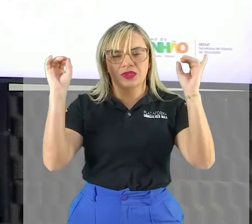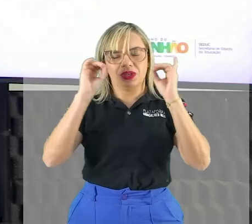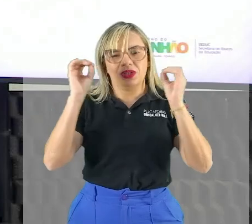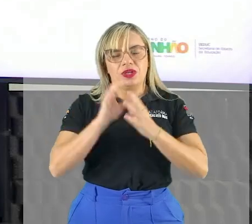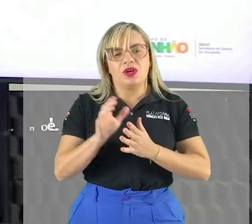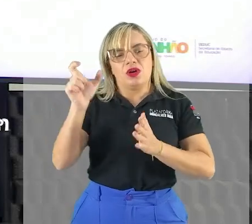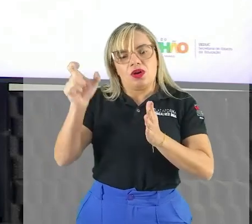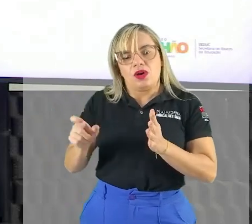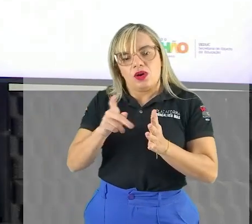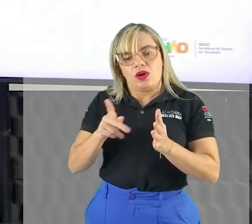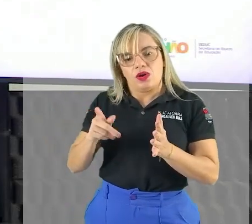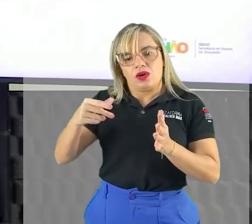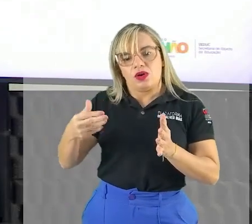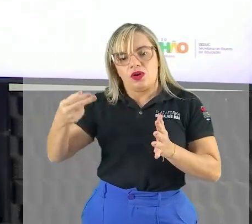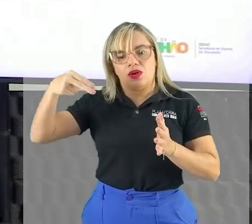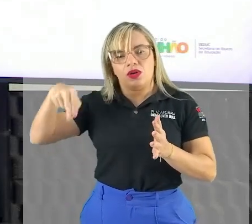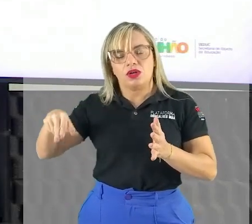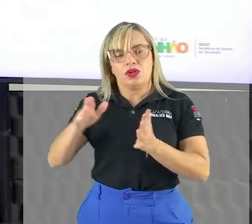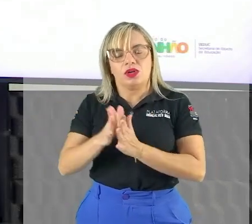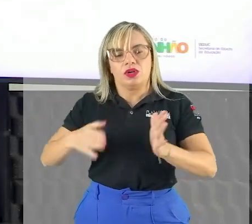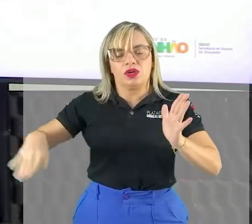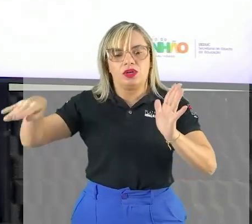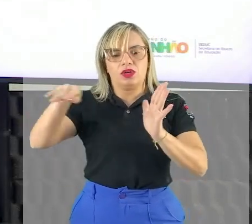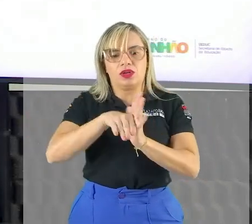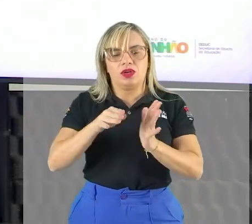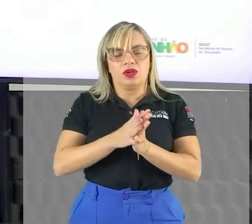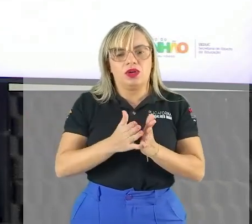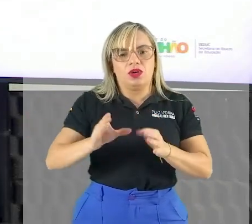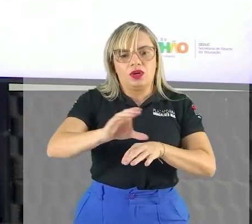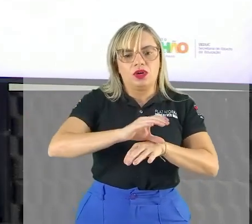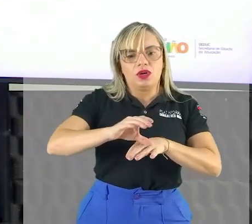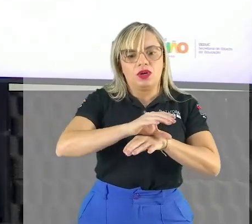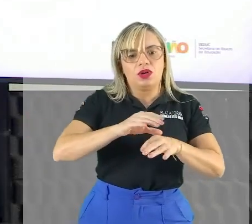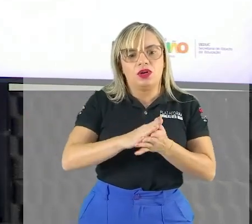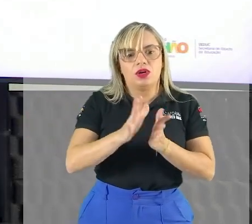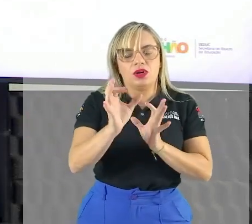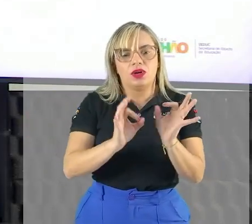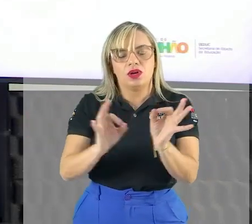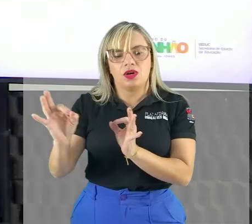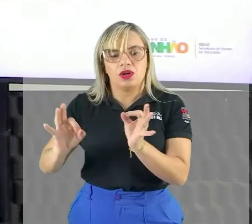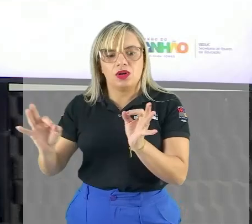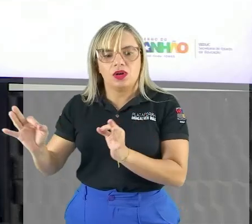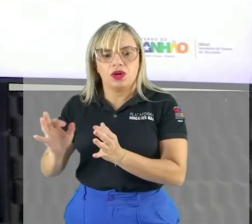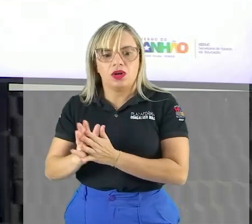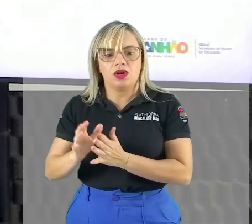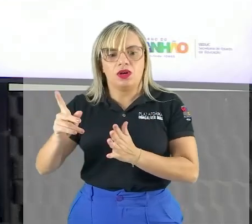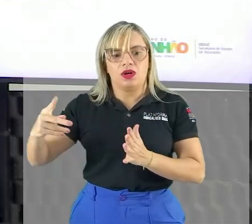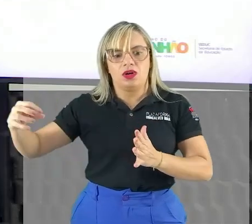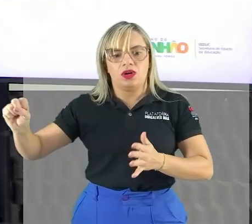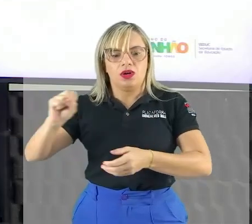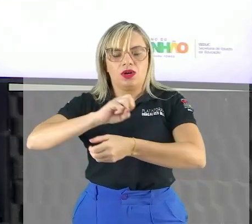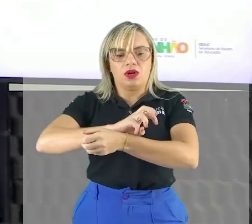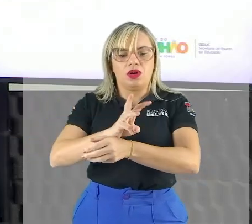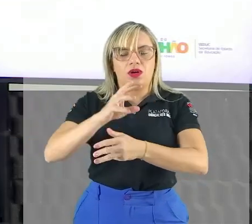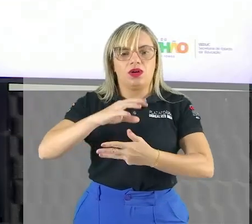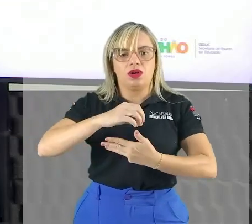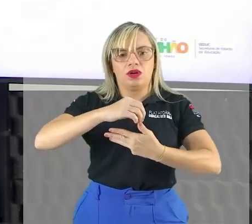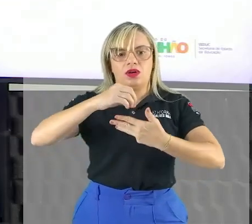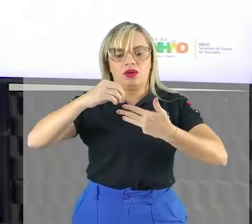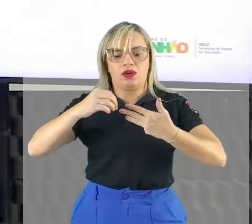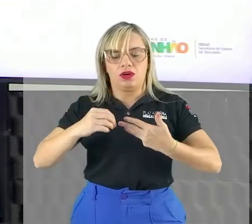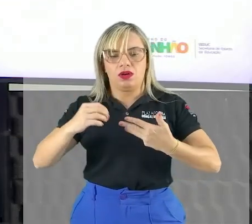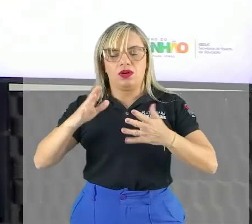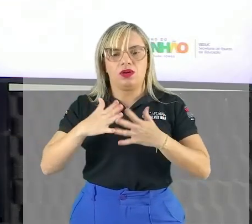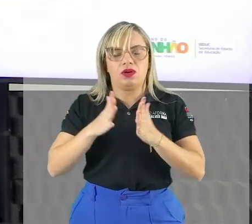Olá, professor Leonan, chegando aqui no cursinho preparatório para o PAS da UEMA e o Enem,